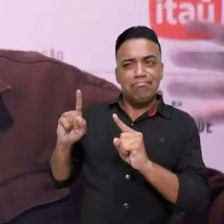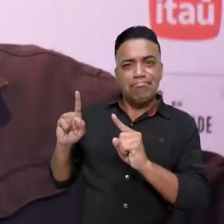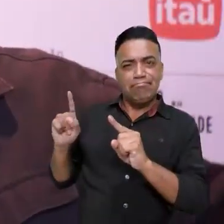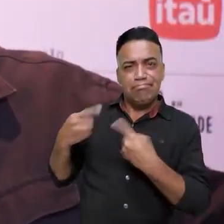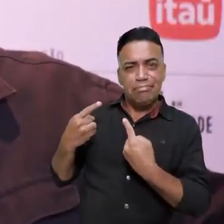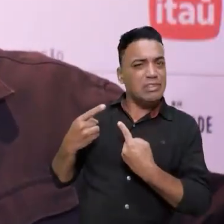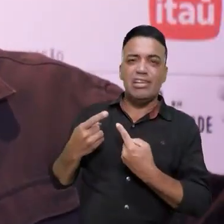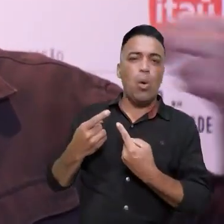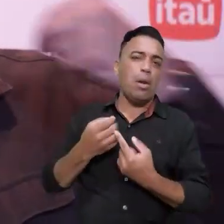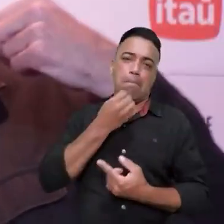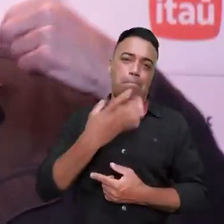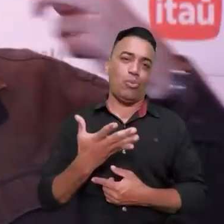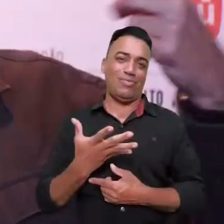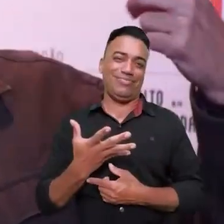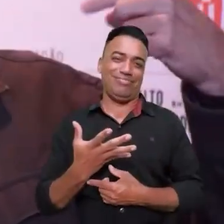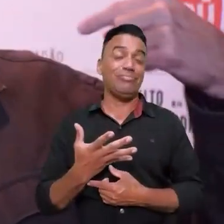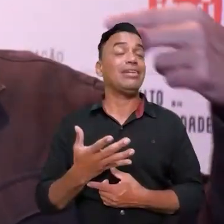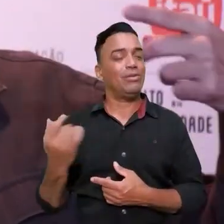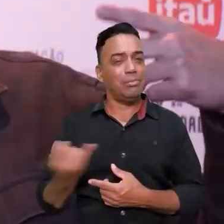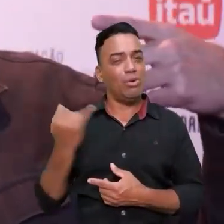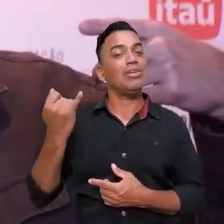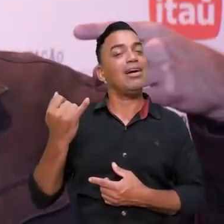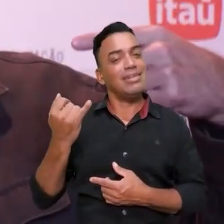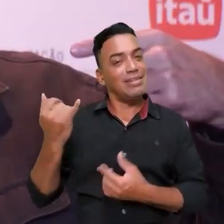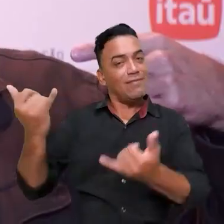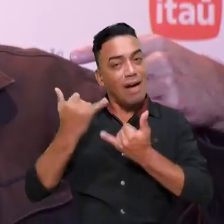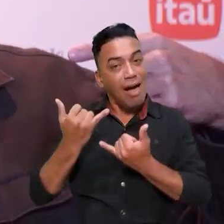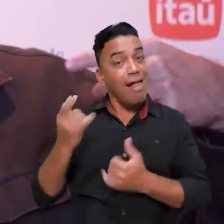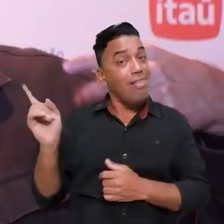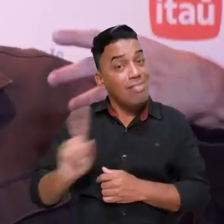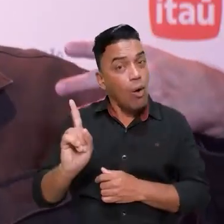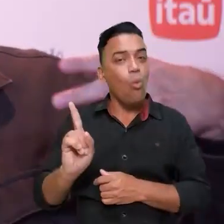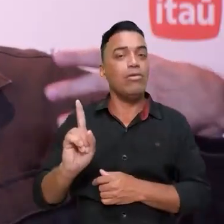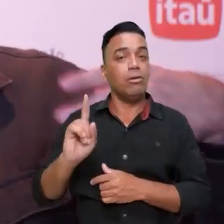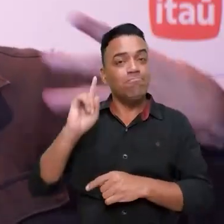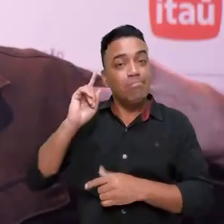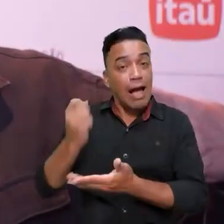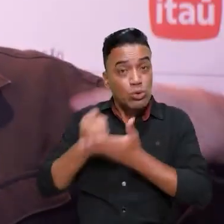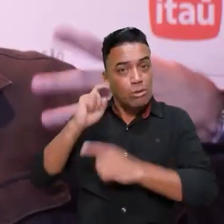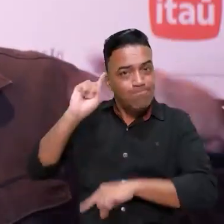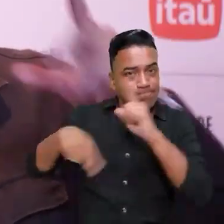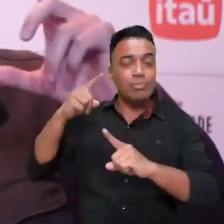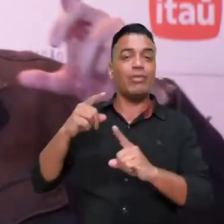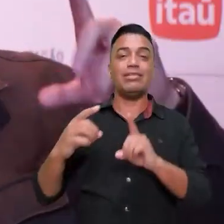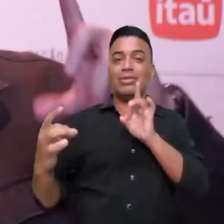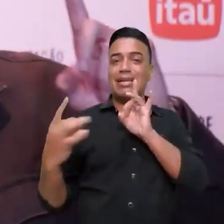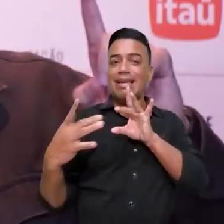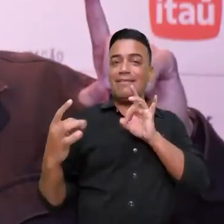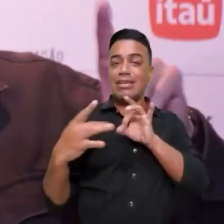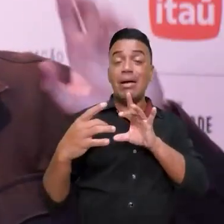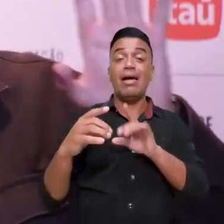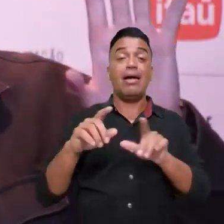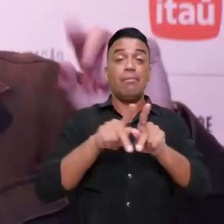aquilo não funcionava, né? Daí a importância dos nãos na vida, né? E esse feedback, esse lugar, certamente o